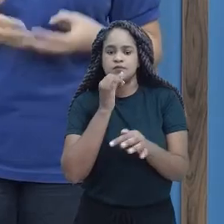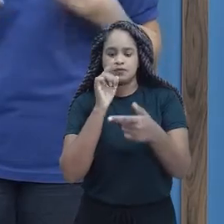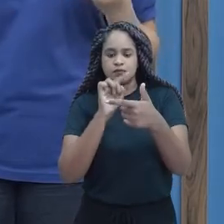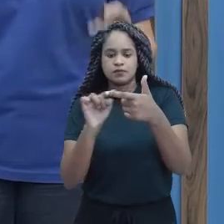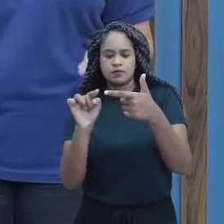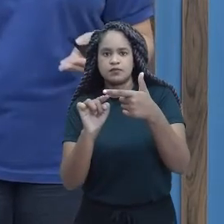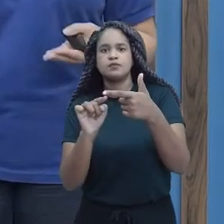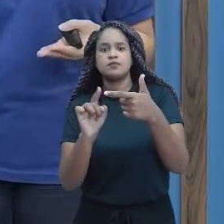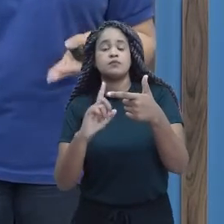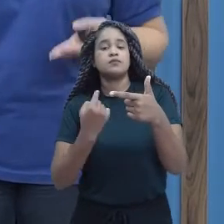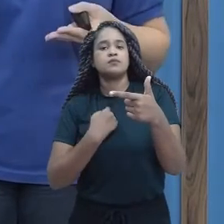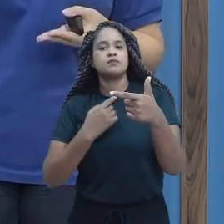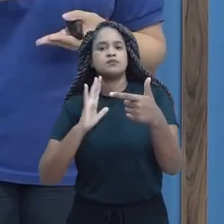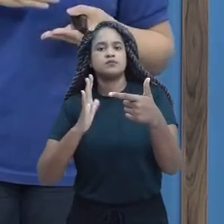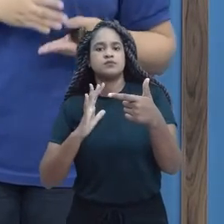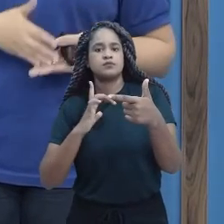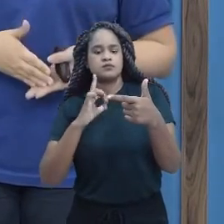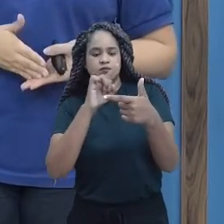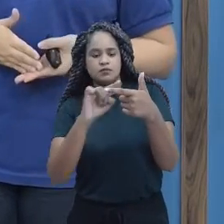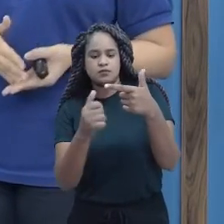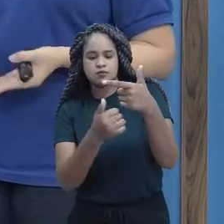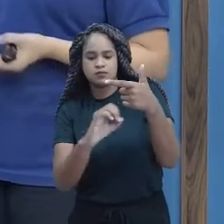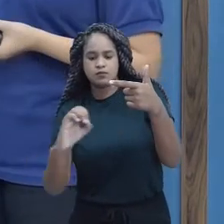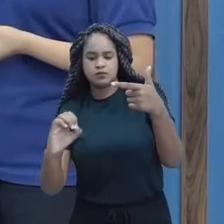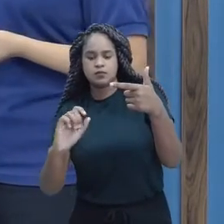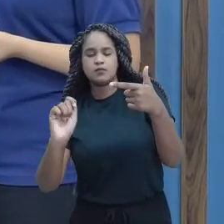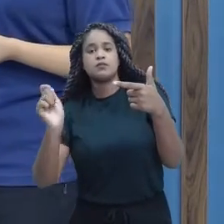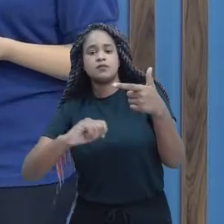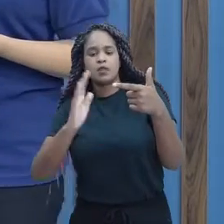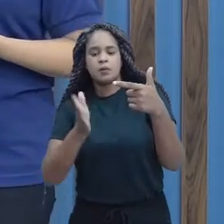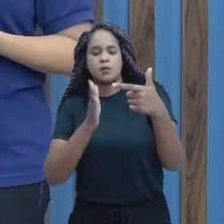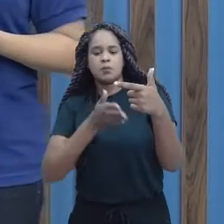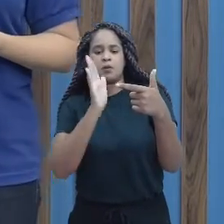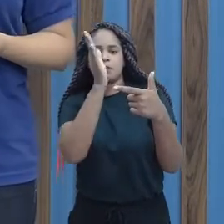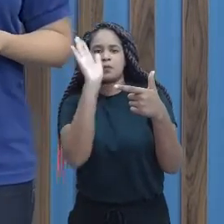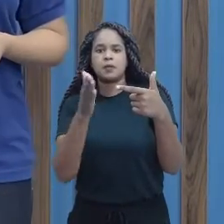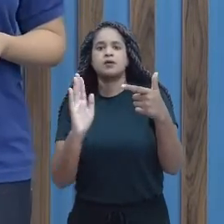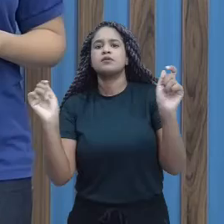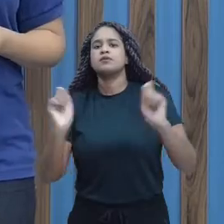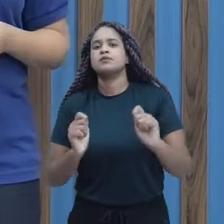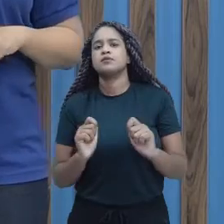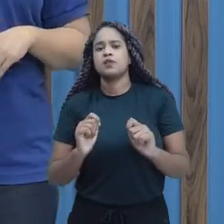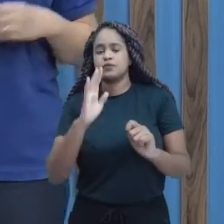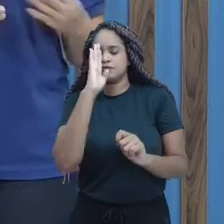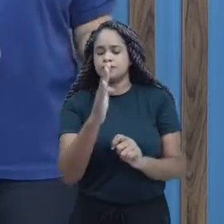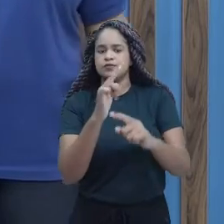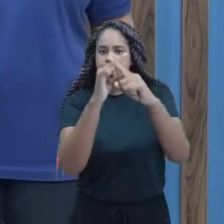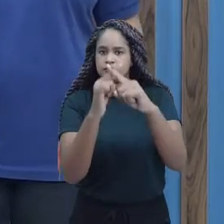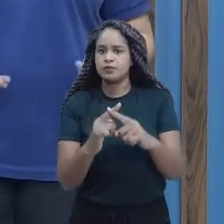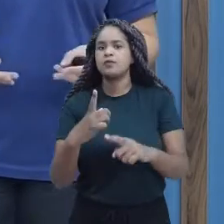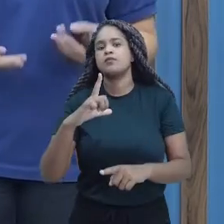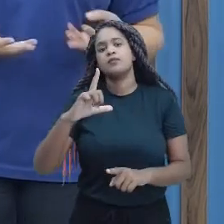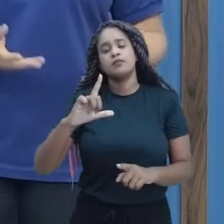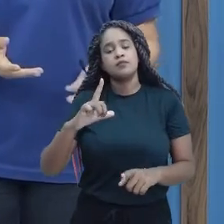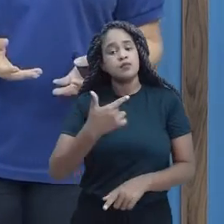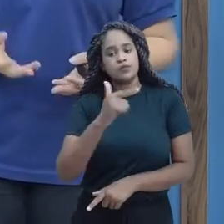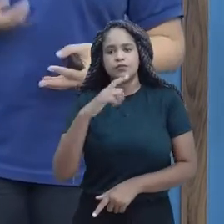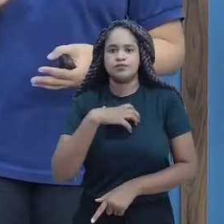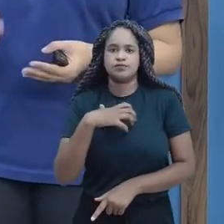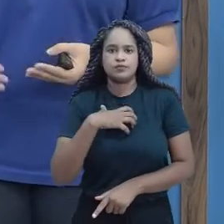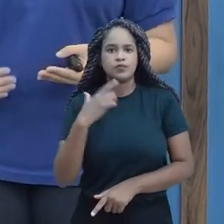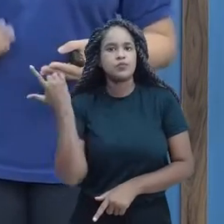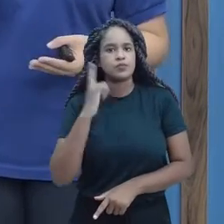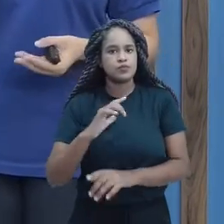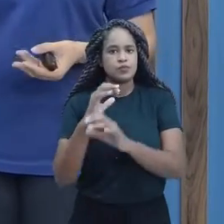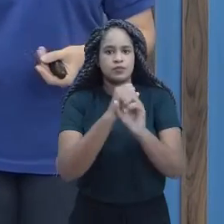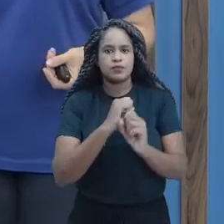né? Já que aí a gente vai ter uma divisão por 100 e aí a gente já faz a multiplicação direta. É uma outra maneira de se pensar